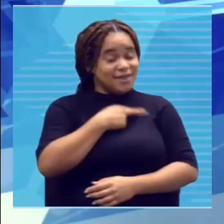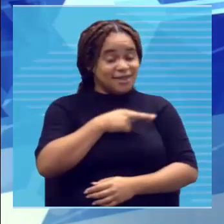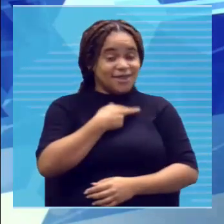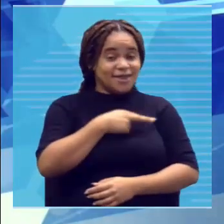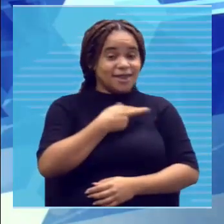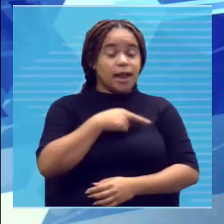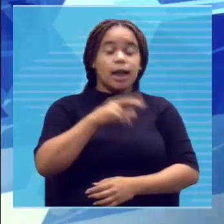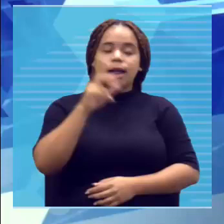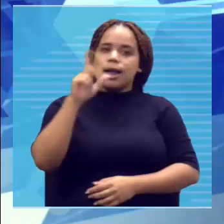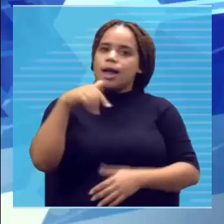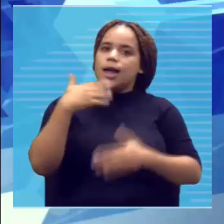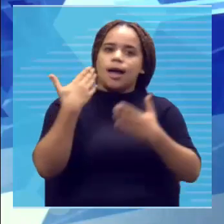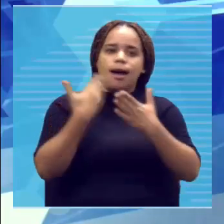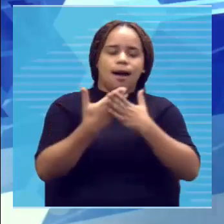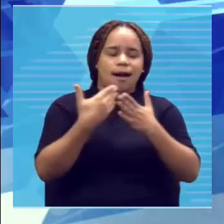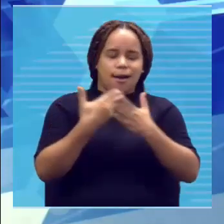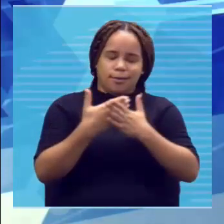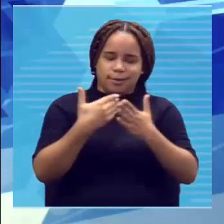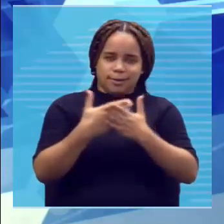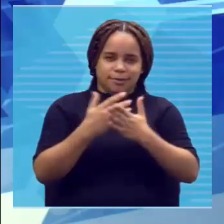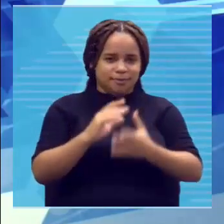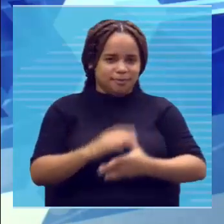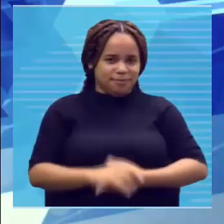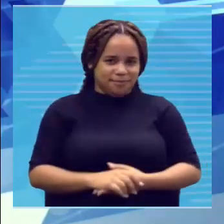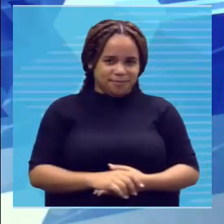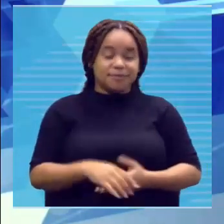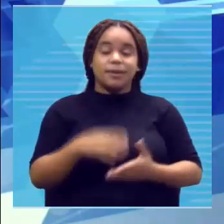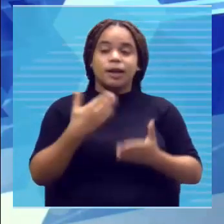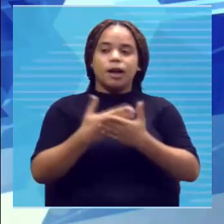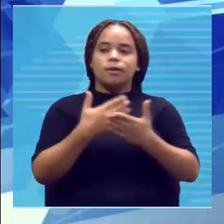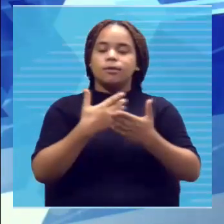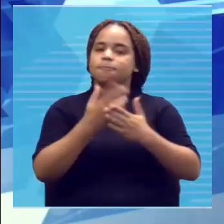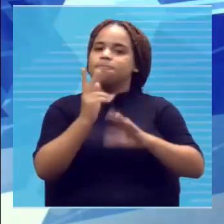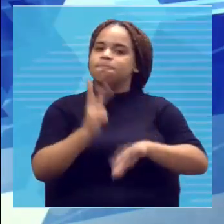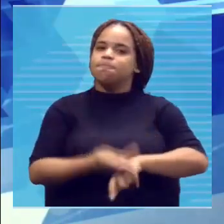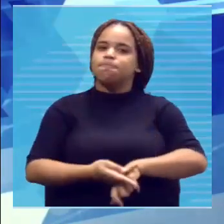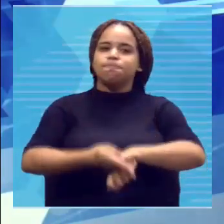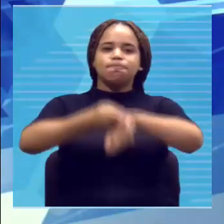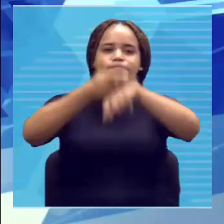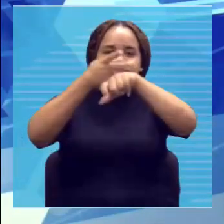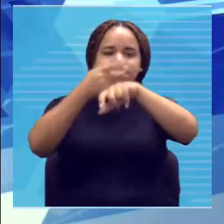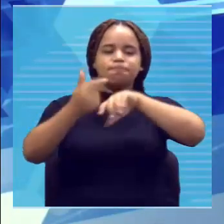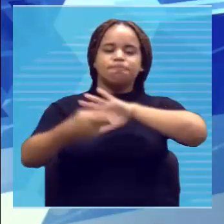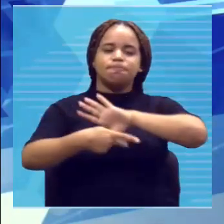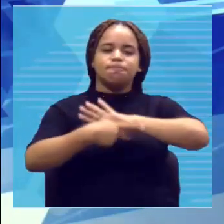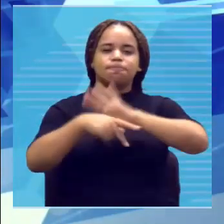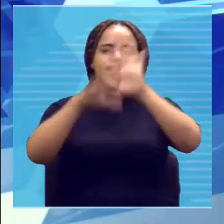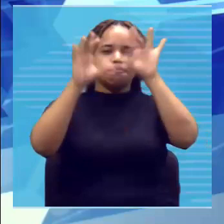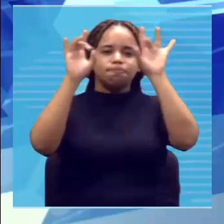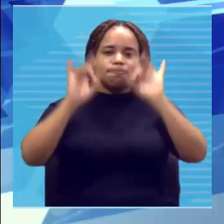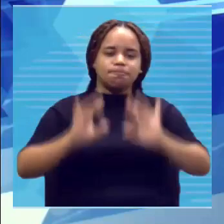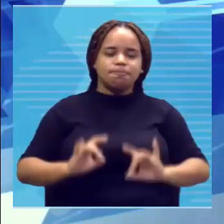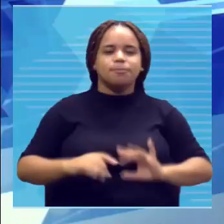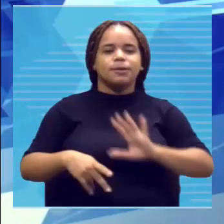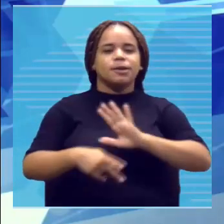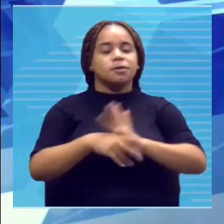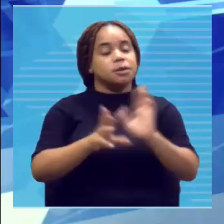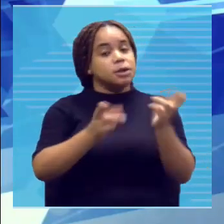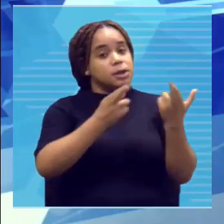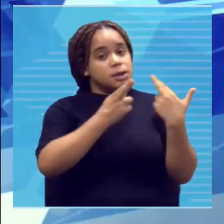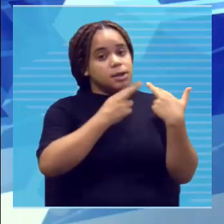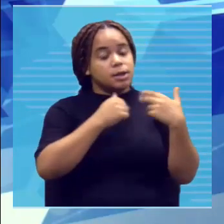a aula de ensino religioso aula magna de ensino religioso aula das aulas